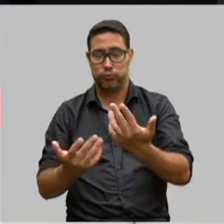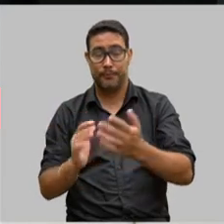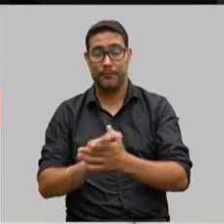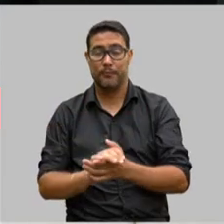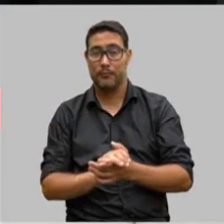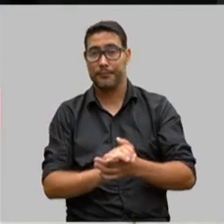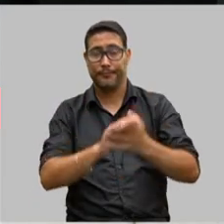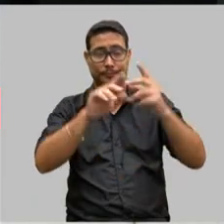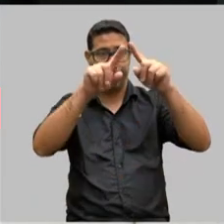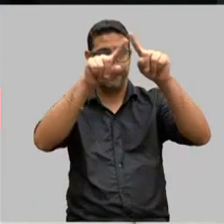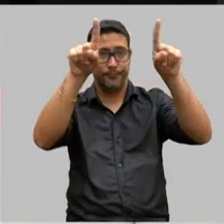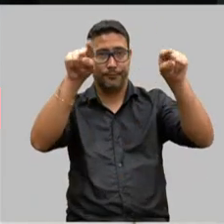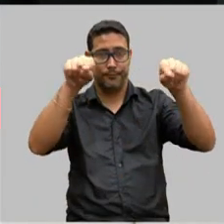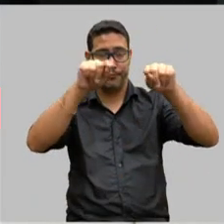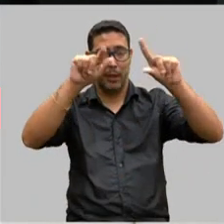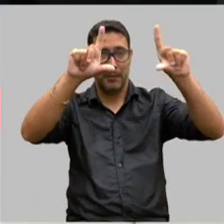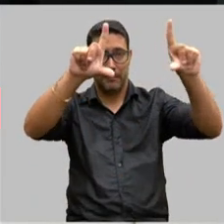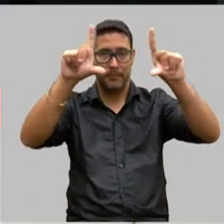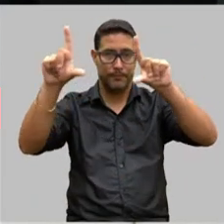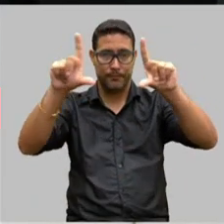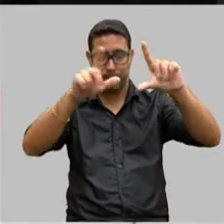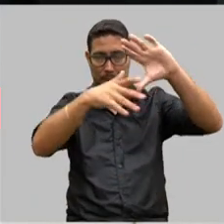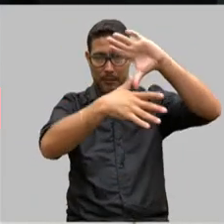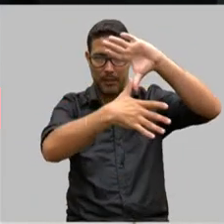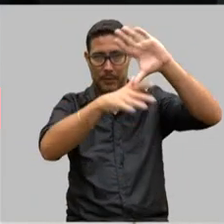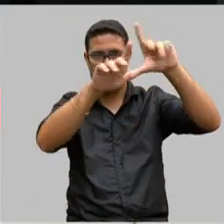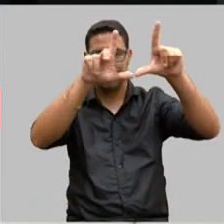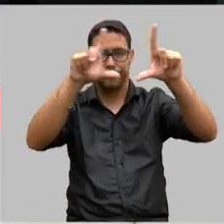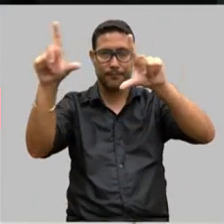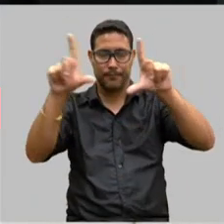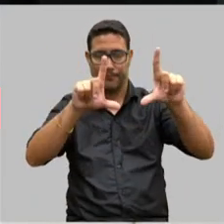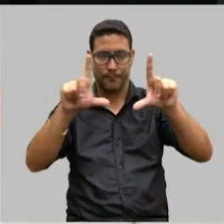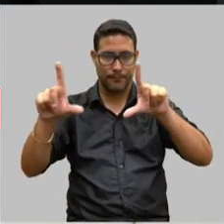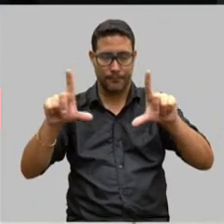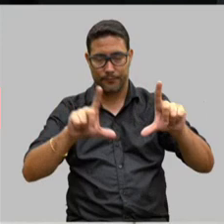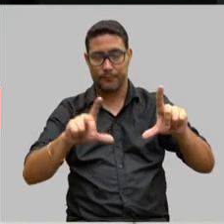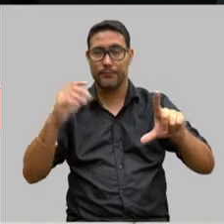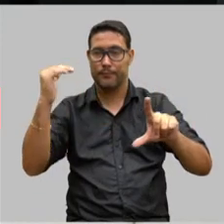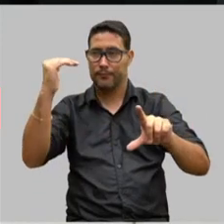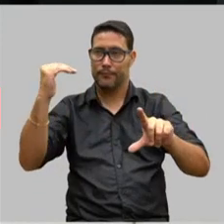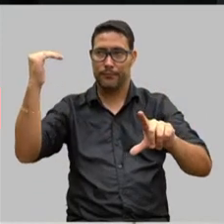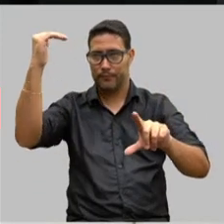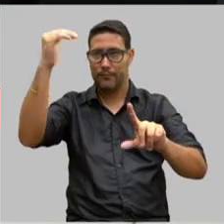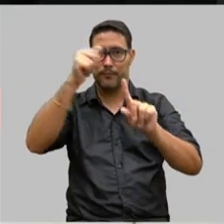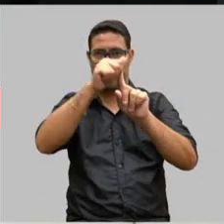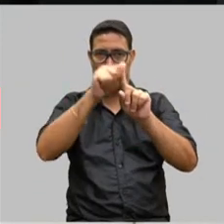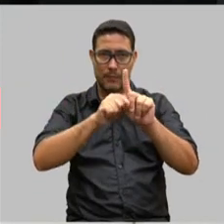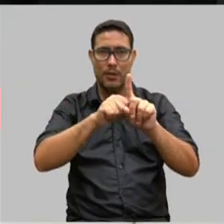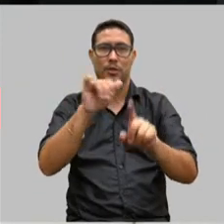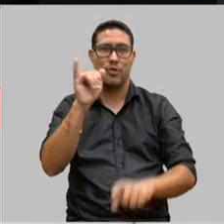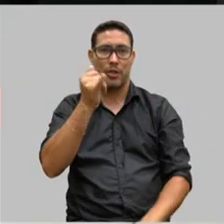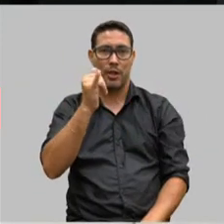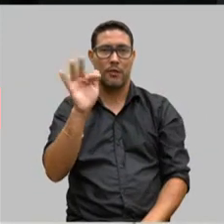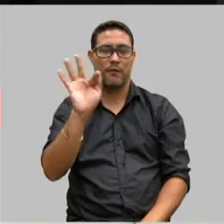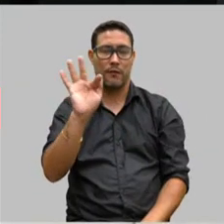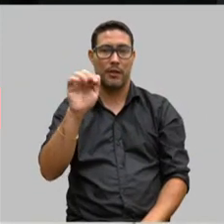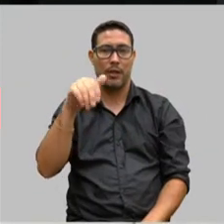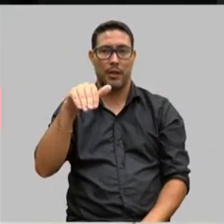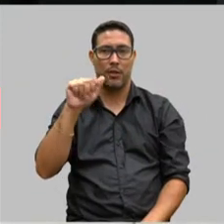estão observando, a linha superior, ela é para os meses de janeiro, fevereiro e